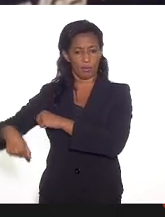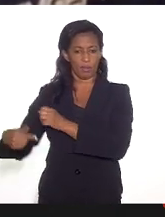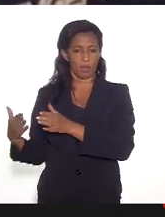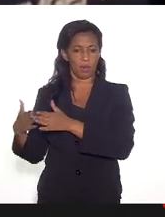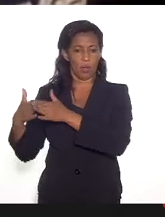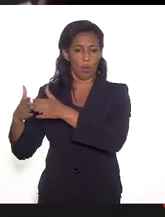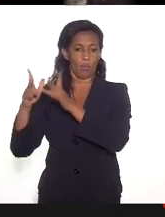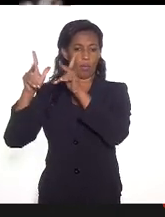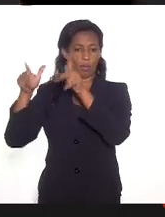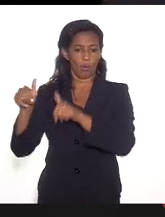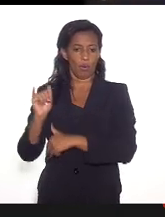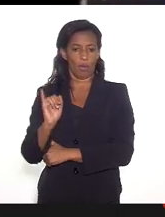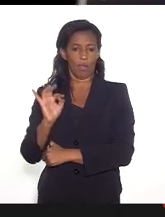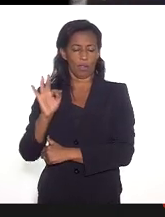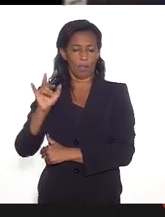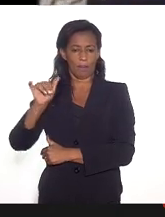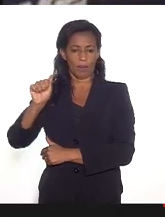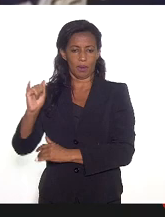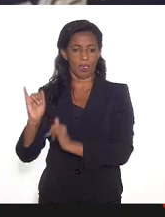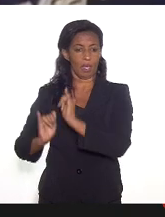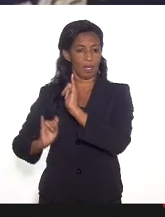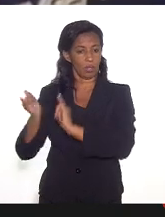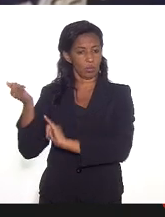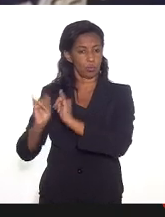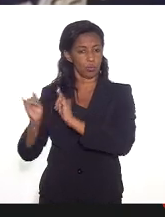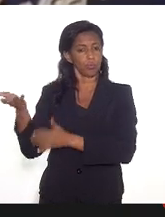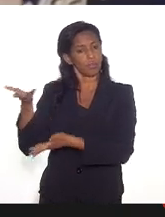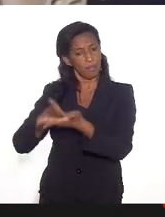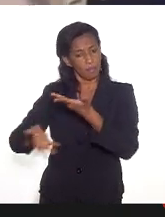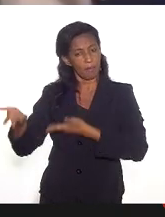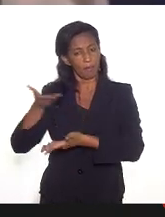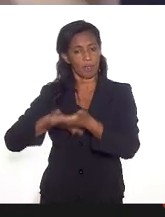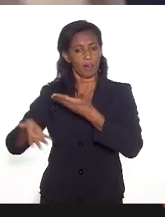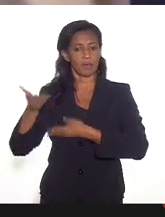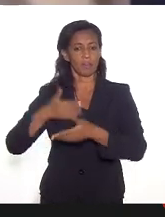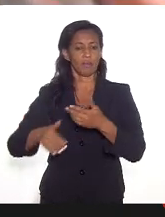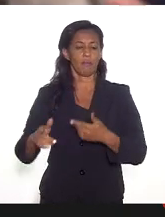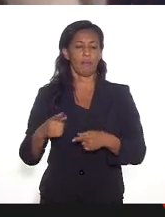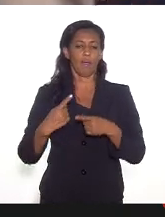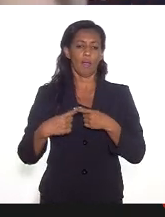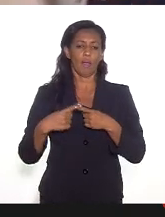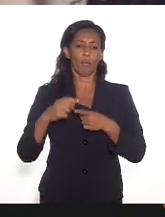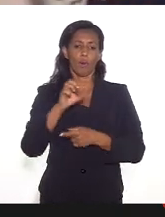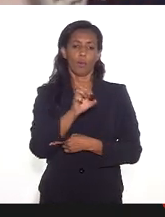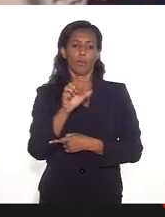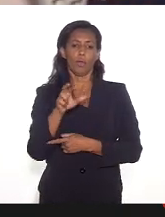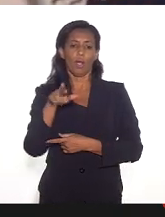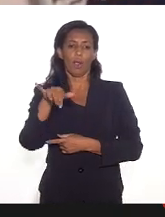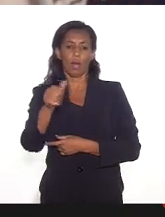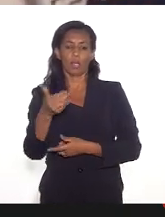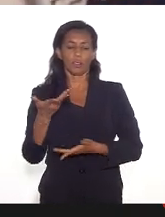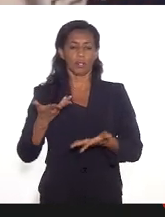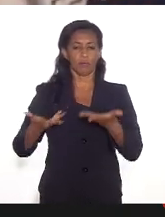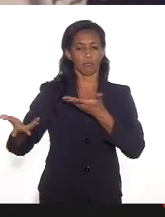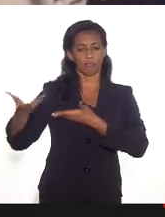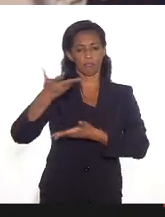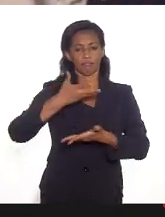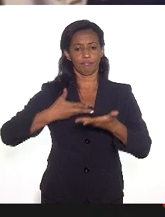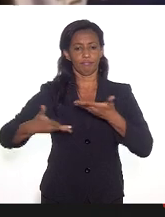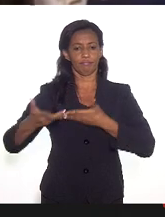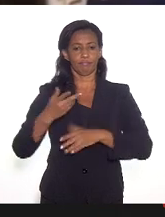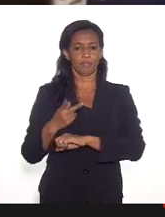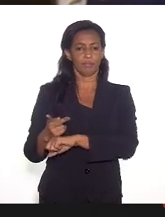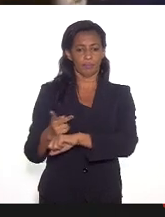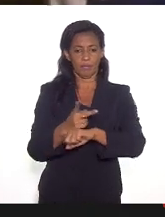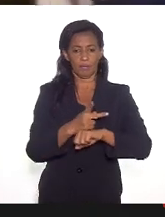da Tamandaré, a indústria do Rio de Janeiro vai participar ativamente por meio do cluster, por meio do fomento e por meio da